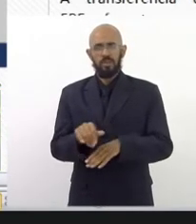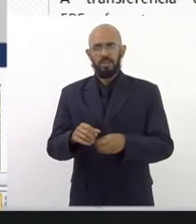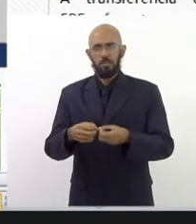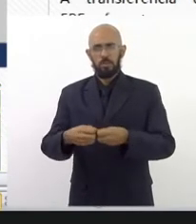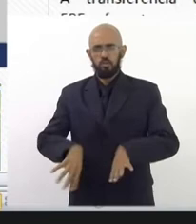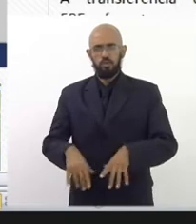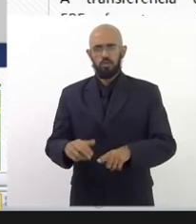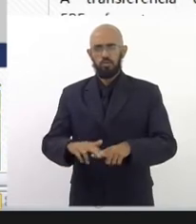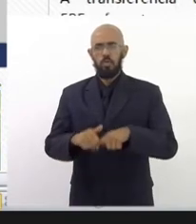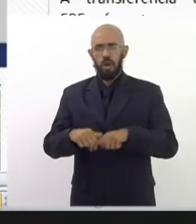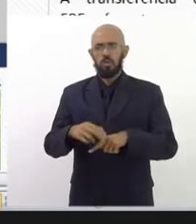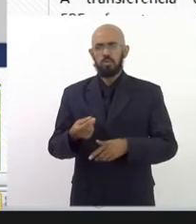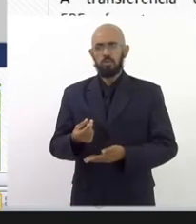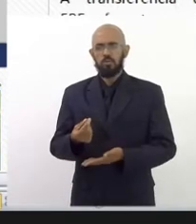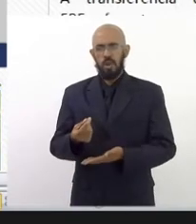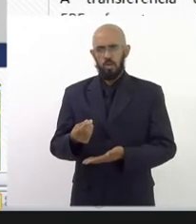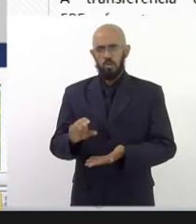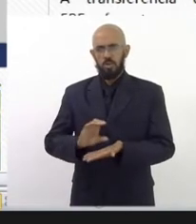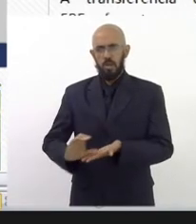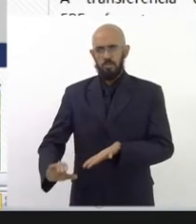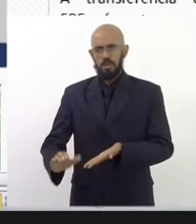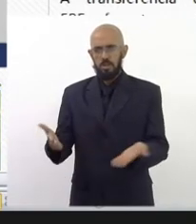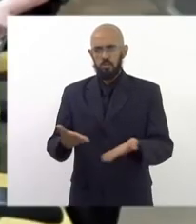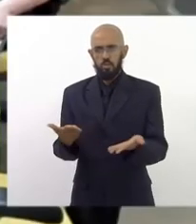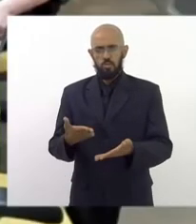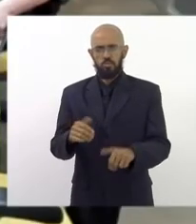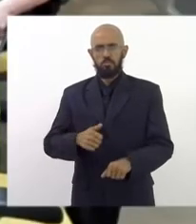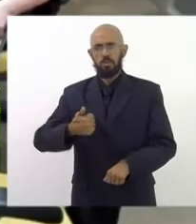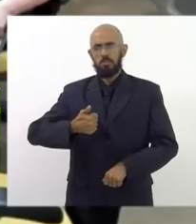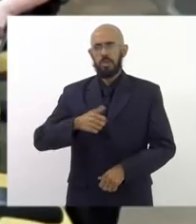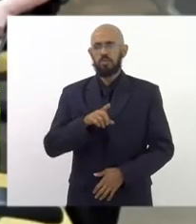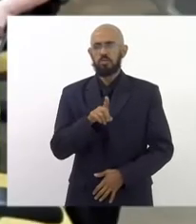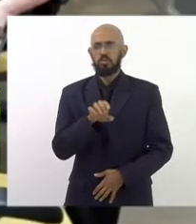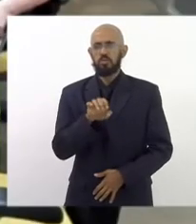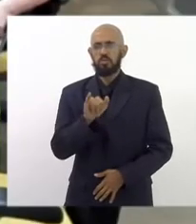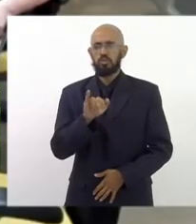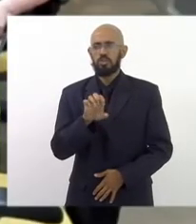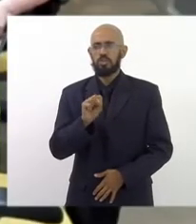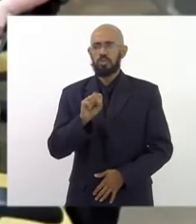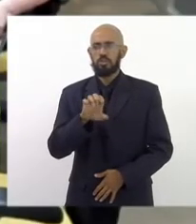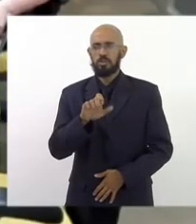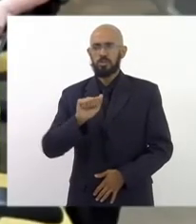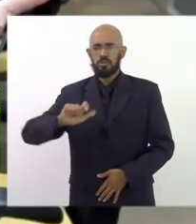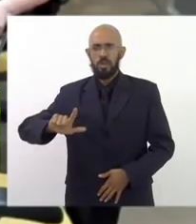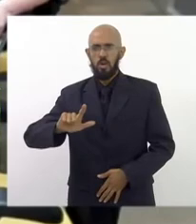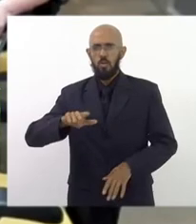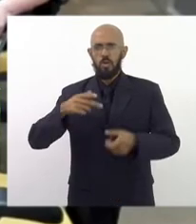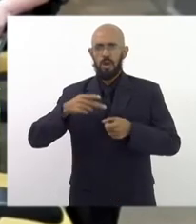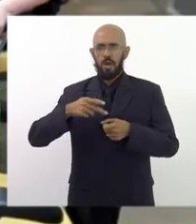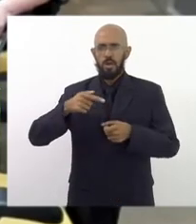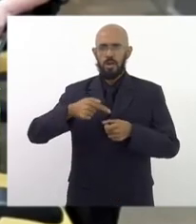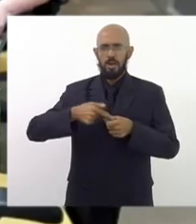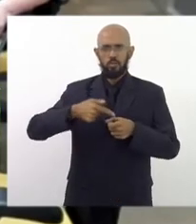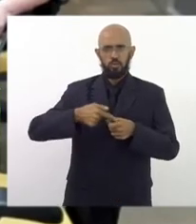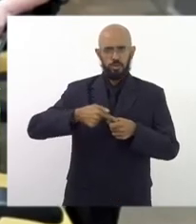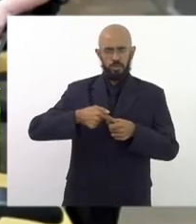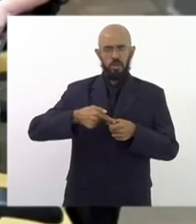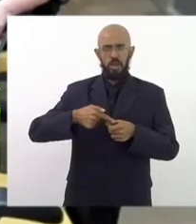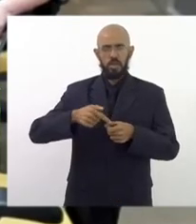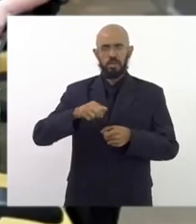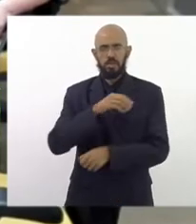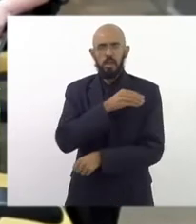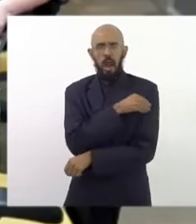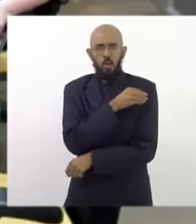hoje. Primeiro é diesel, e gasolina e álcool vão ser daqui a 3 meses, mas nesse período a gente